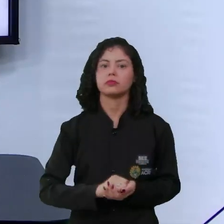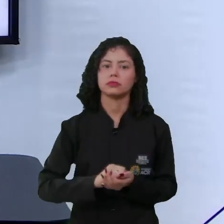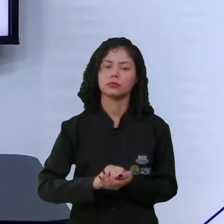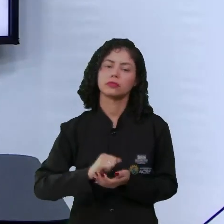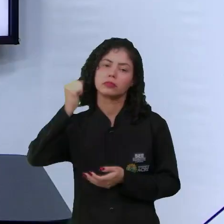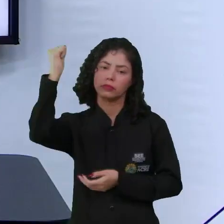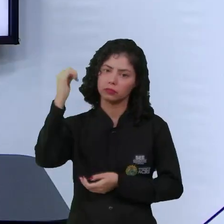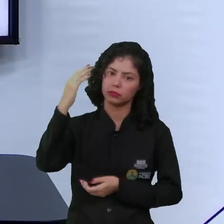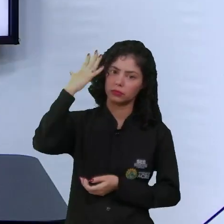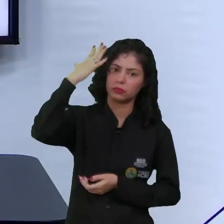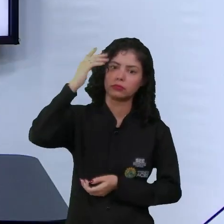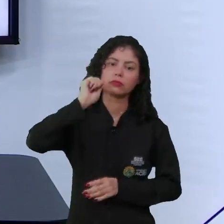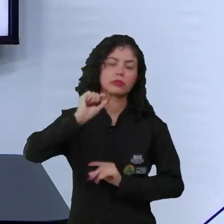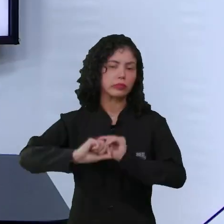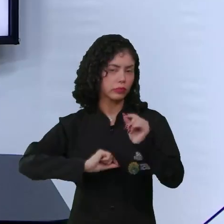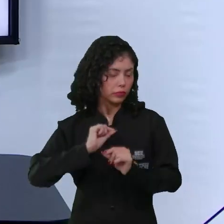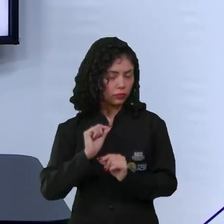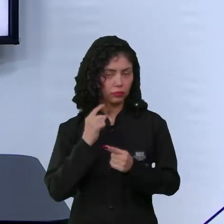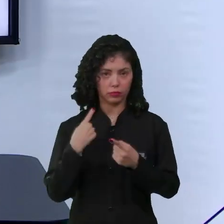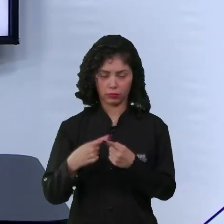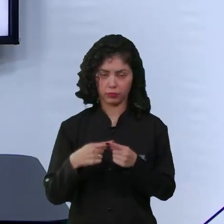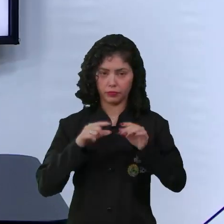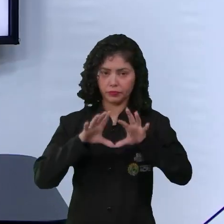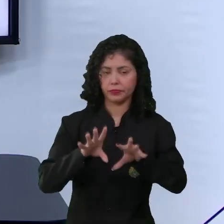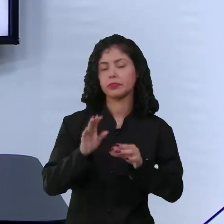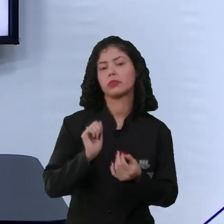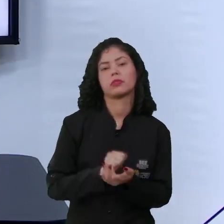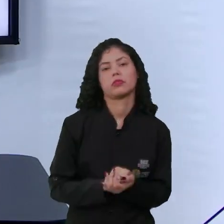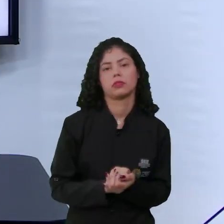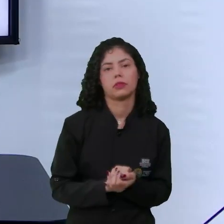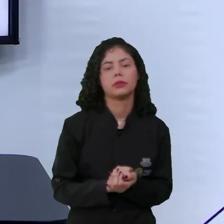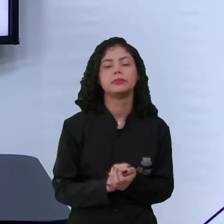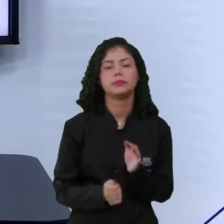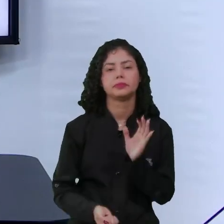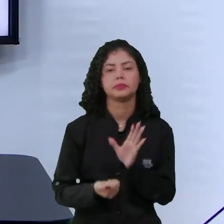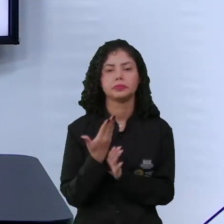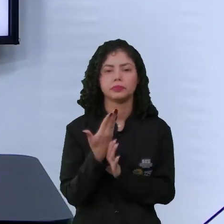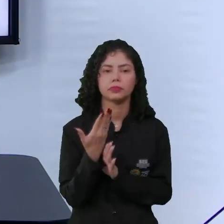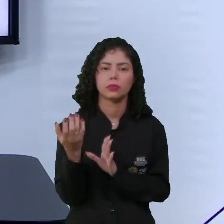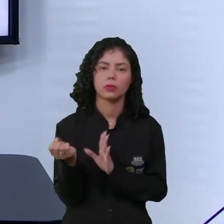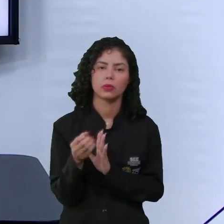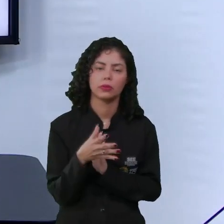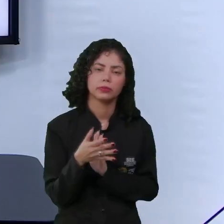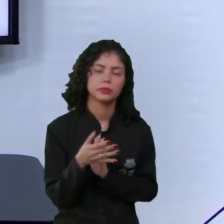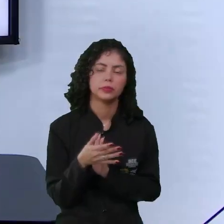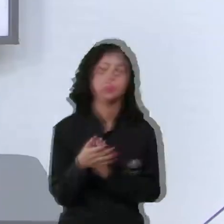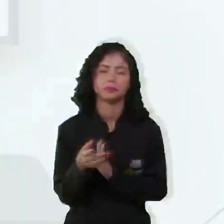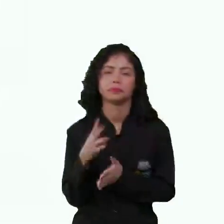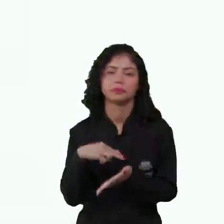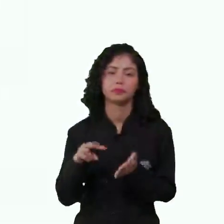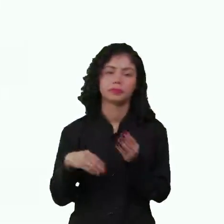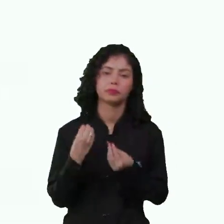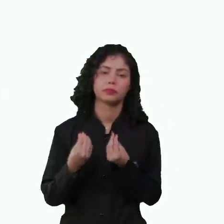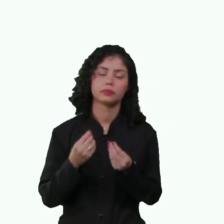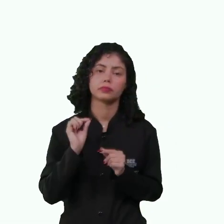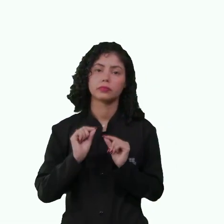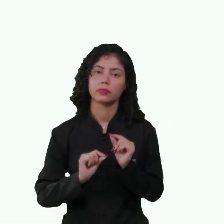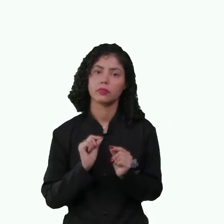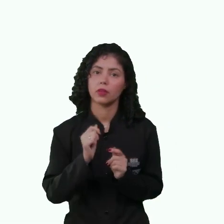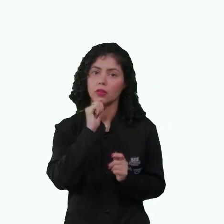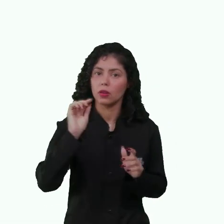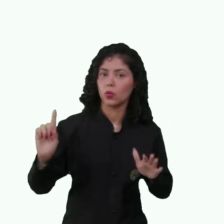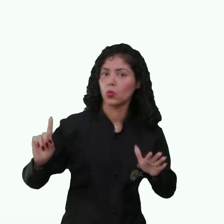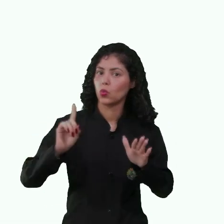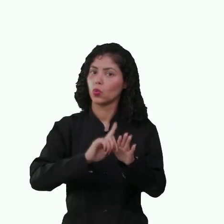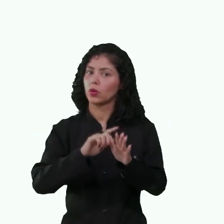ali vindo aqui, ó, porque é isso, tipo, vamos ressurgir, ressignificar. E aí as danças vêm como forma de quê, ó?